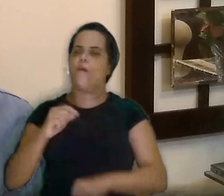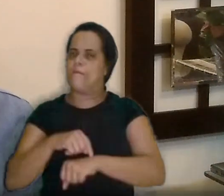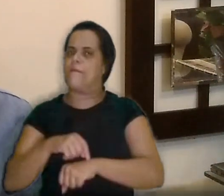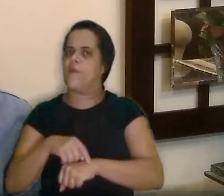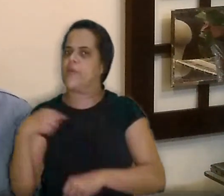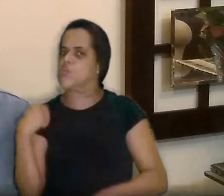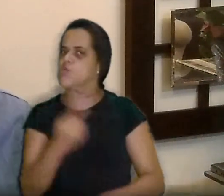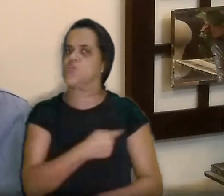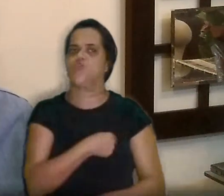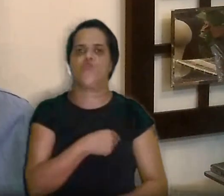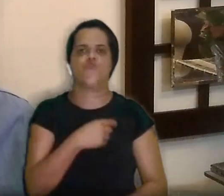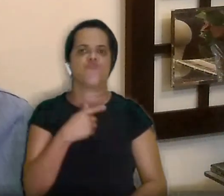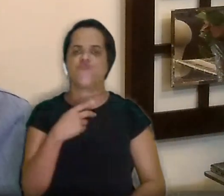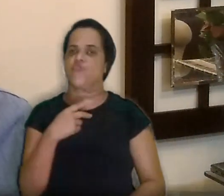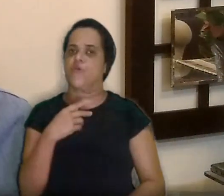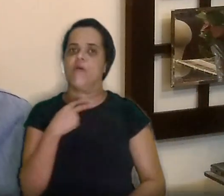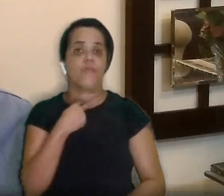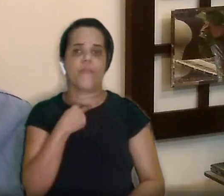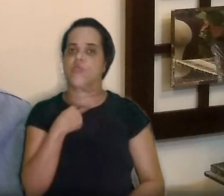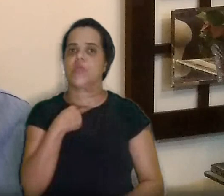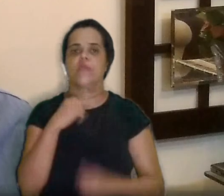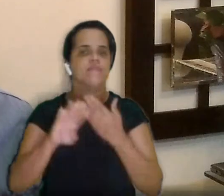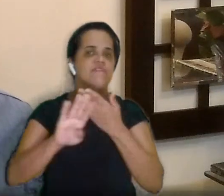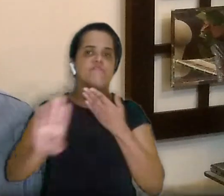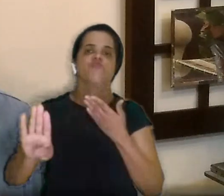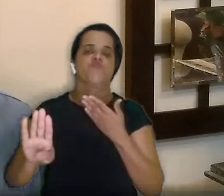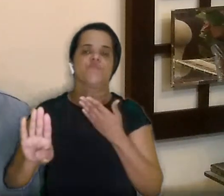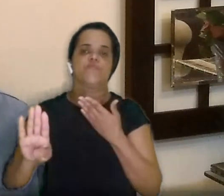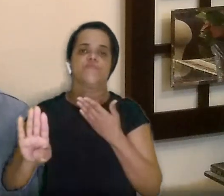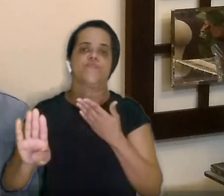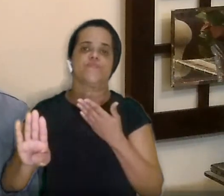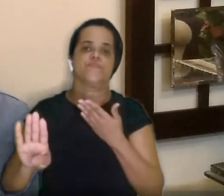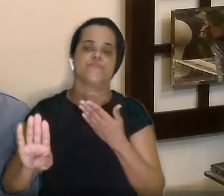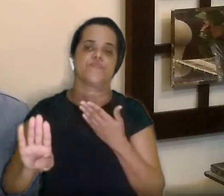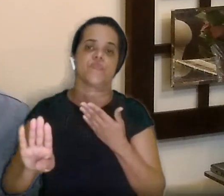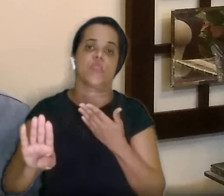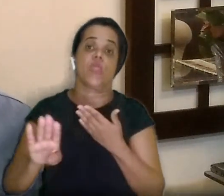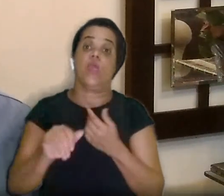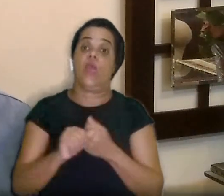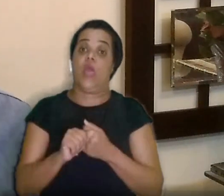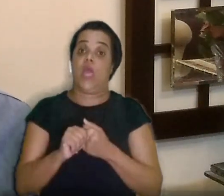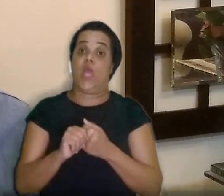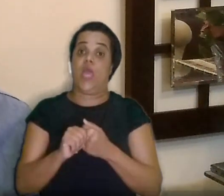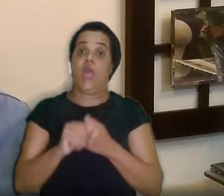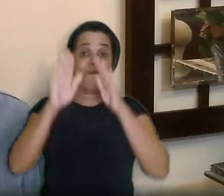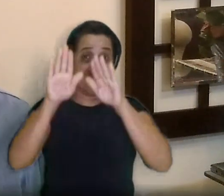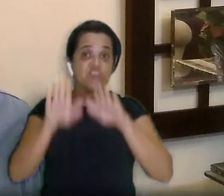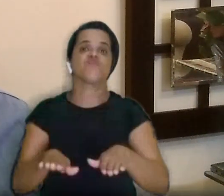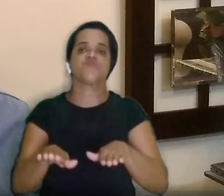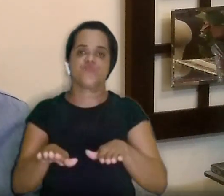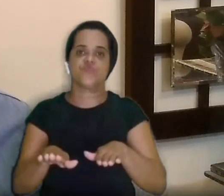a gente precisa enfrentar as dificuldades tomando todos os cuidados. Mas aqueles irmãos que puderem ficar nas suas casas, que